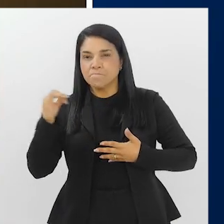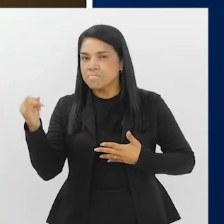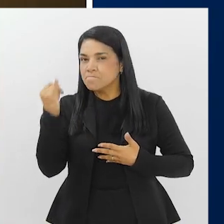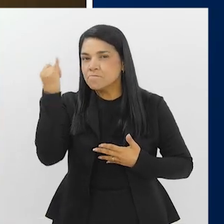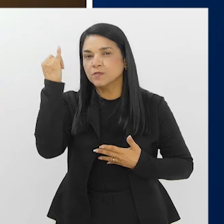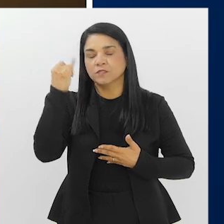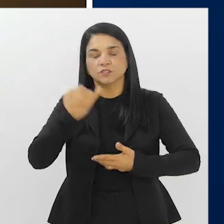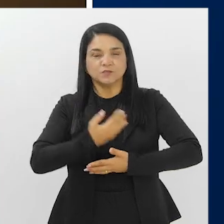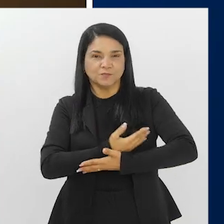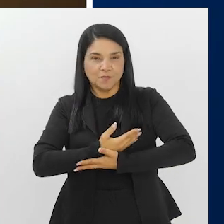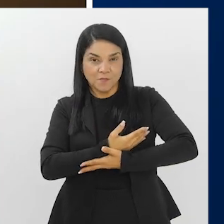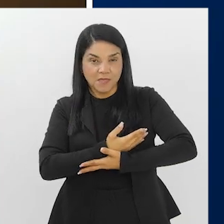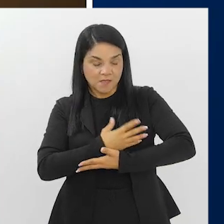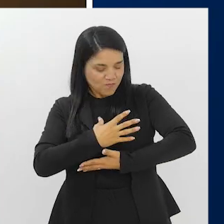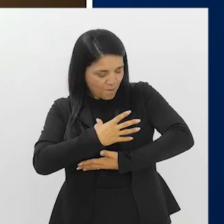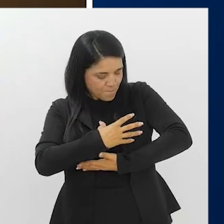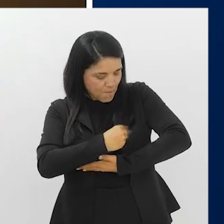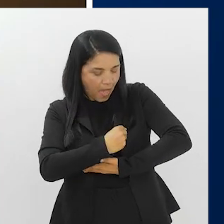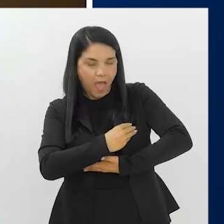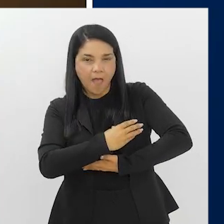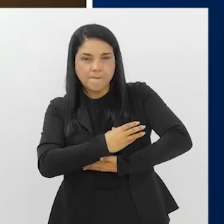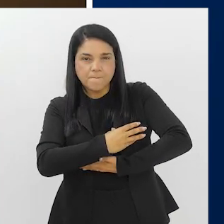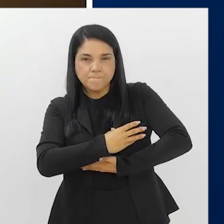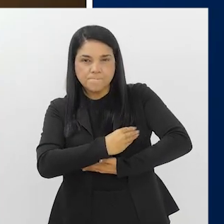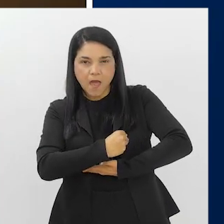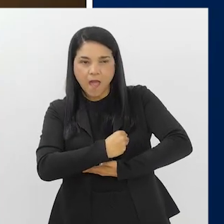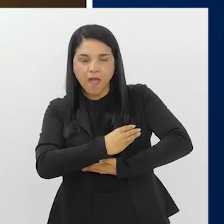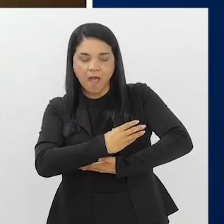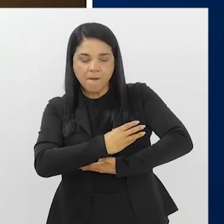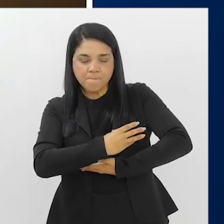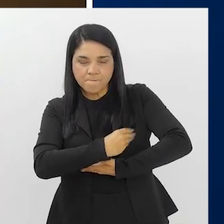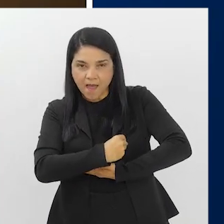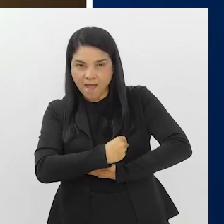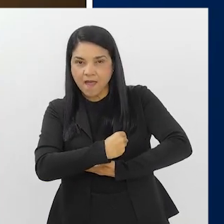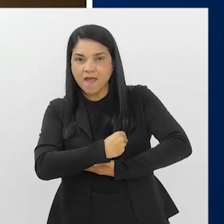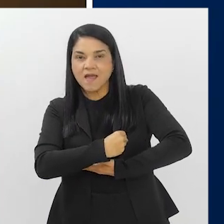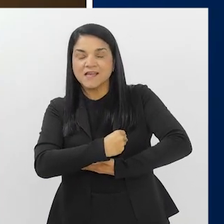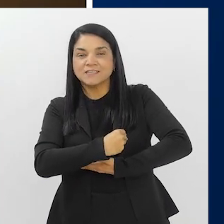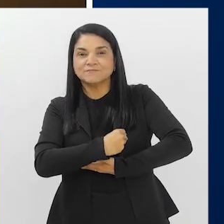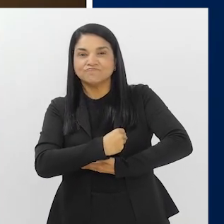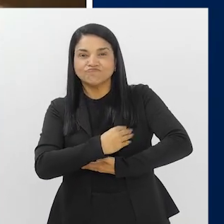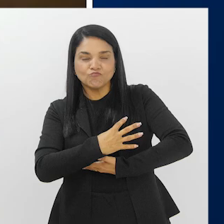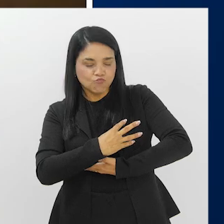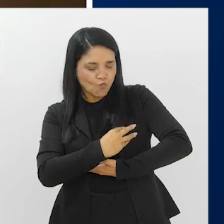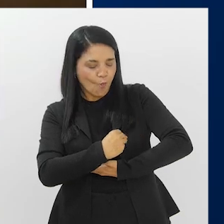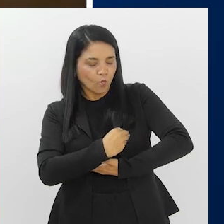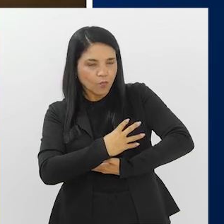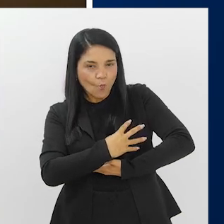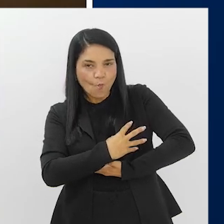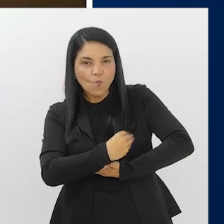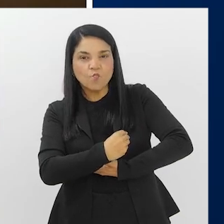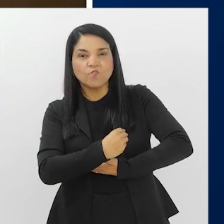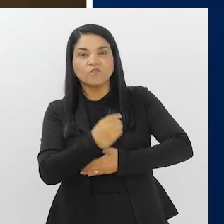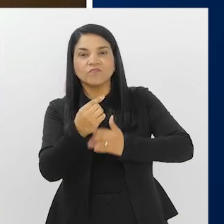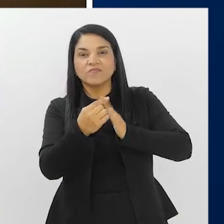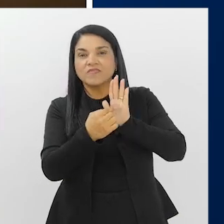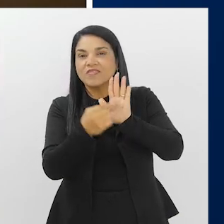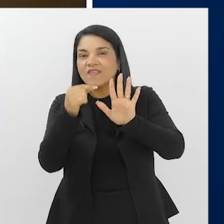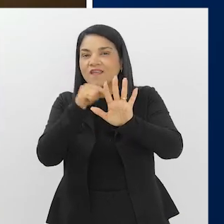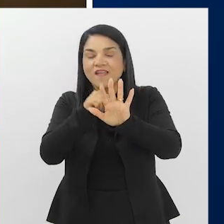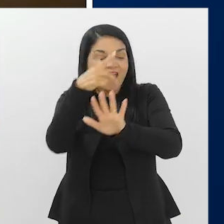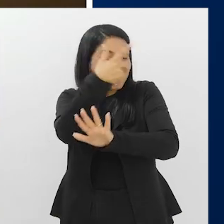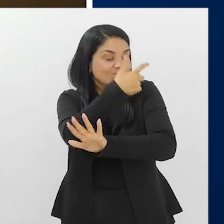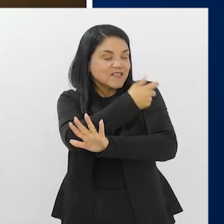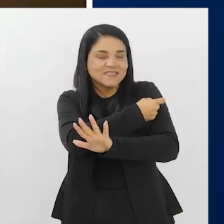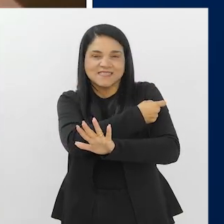bebê suga, isso lá naquele primeiro momento do colostro, ele já vai ter tomado a primeira vacina de forma natural.